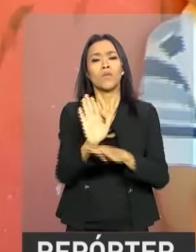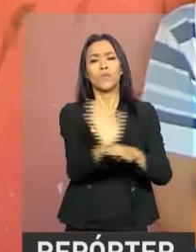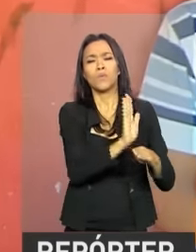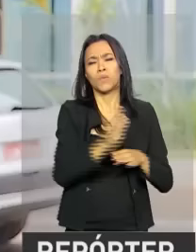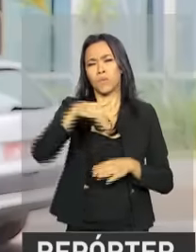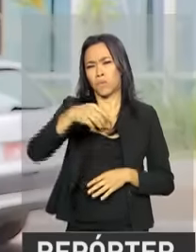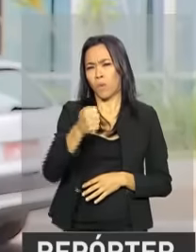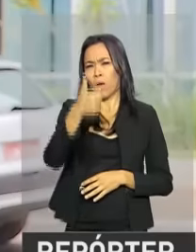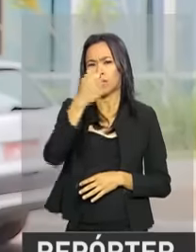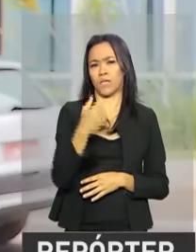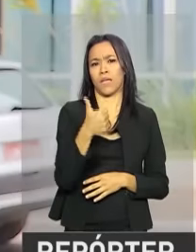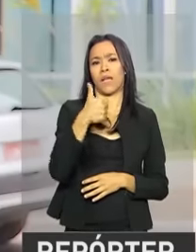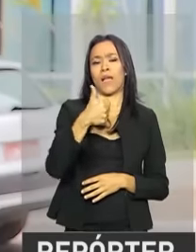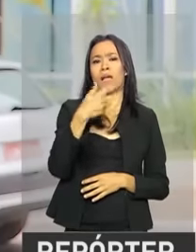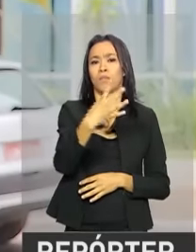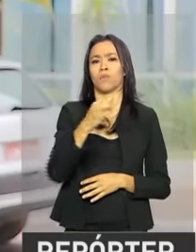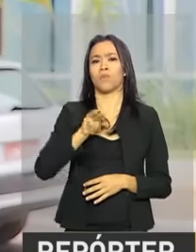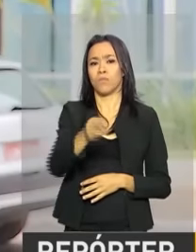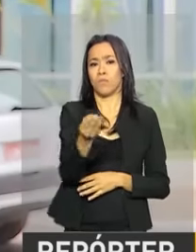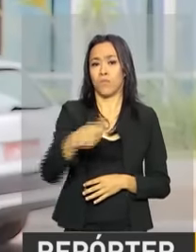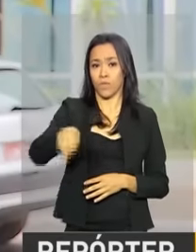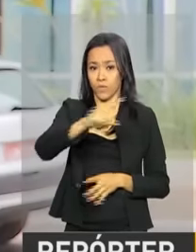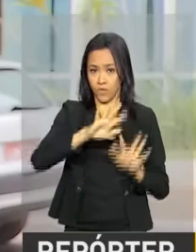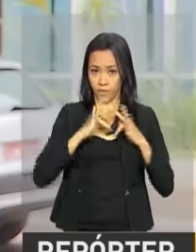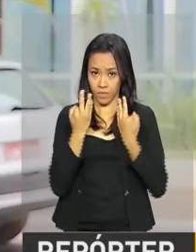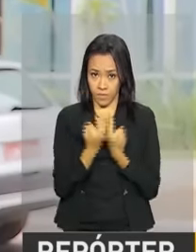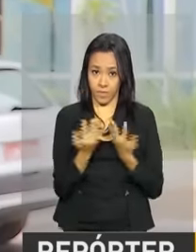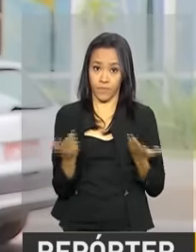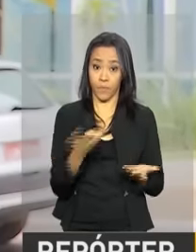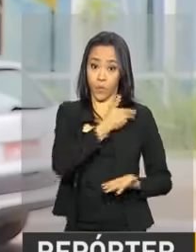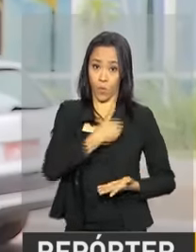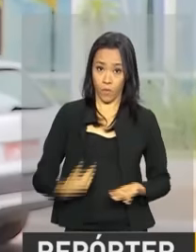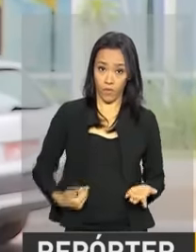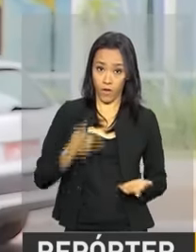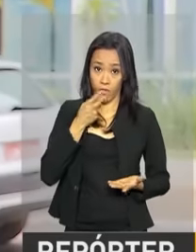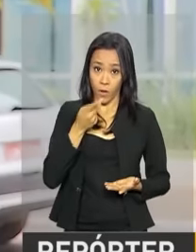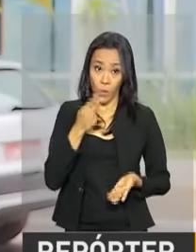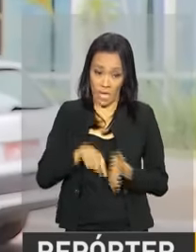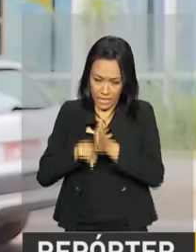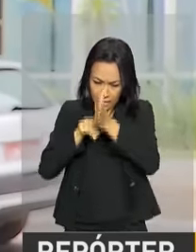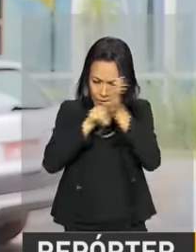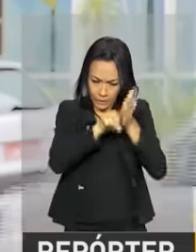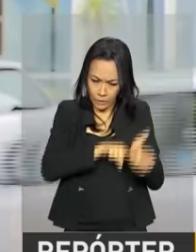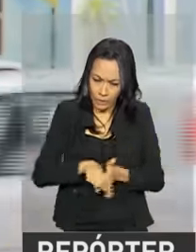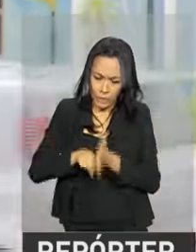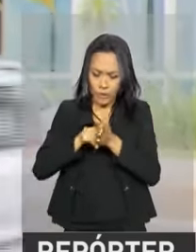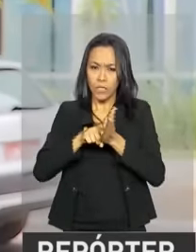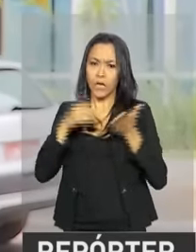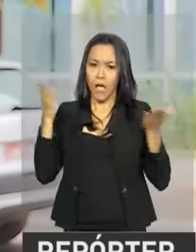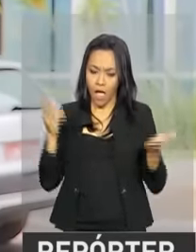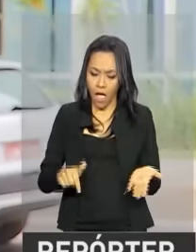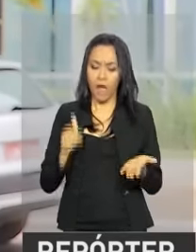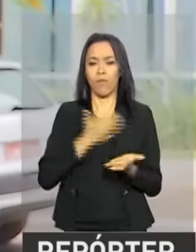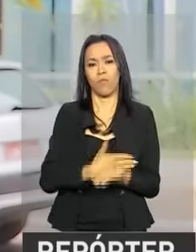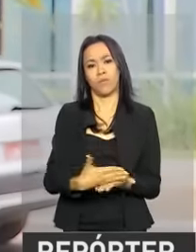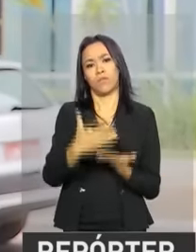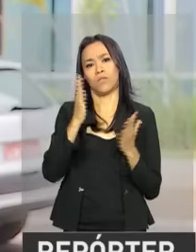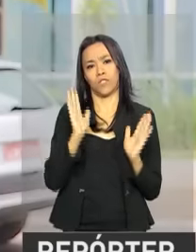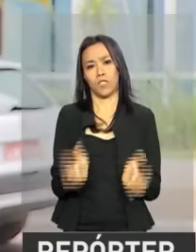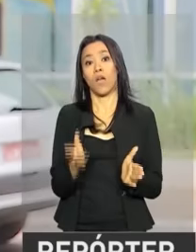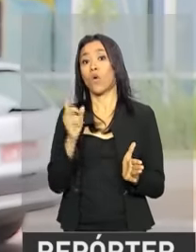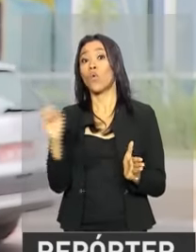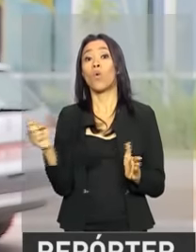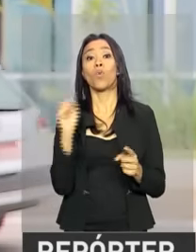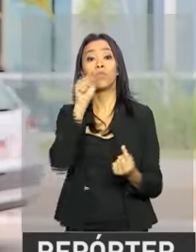famílias o governo informou que esse pente fino será feito Todo mês a partir de agora A ideia é incluir novas